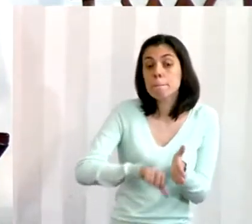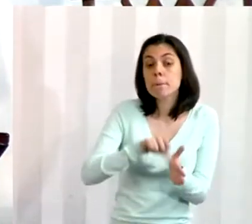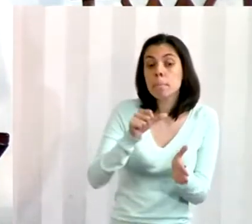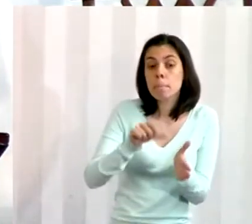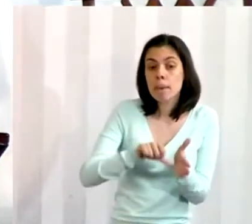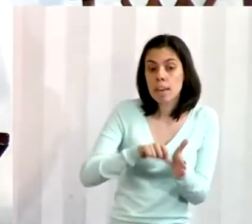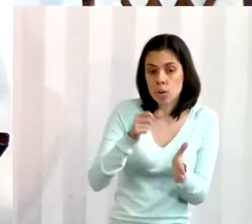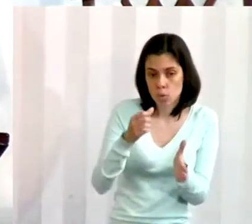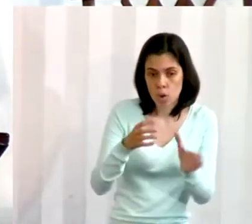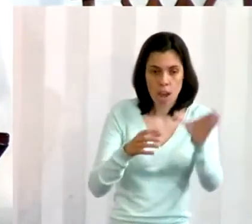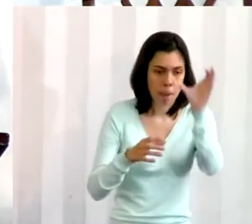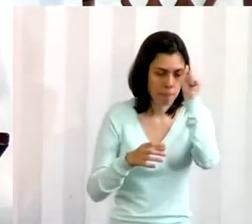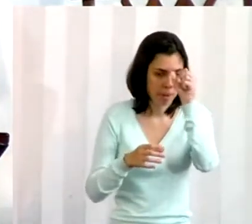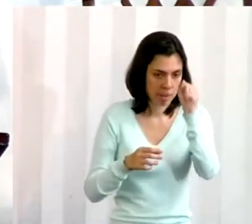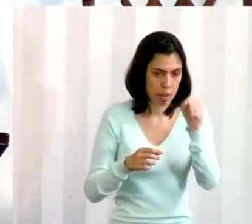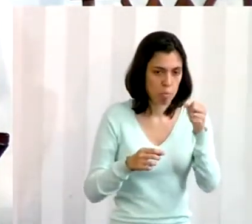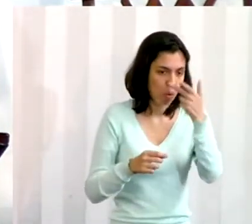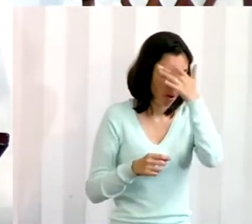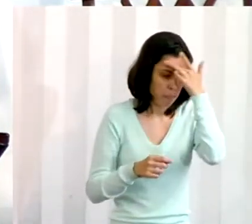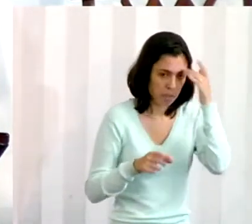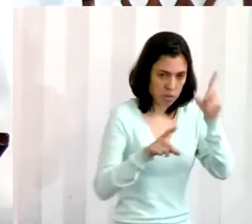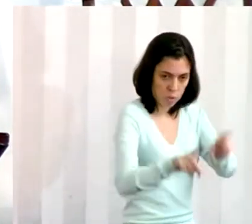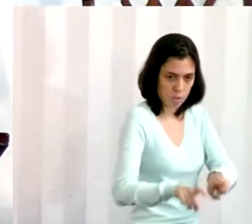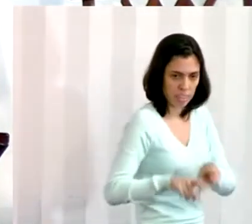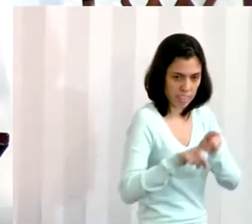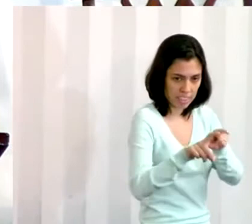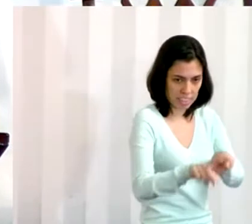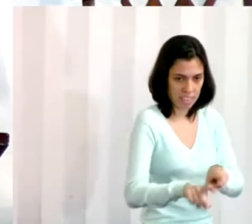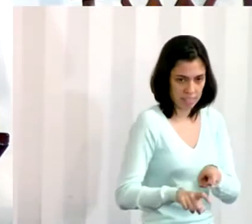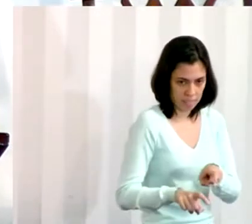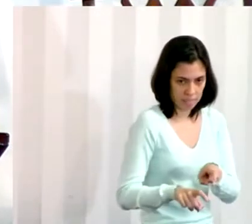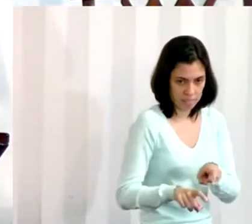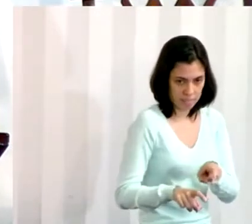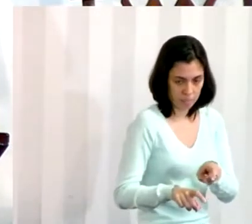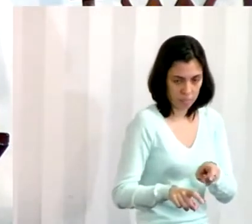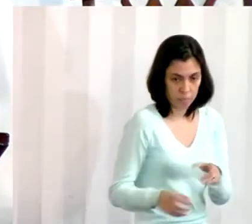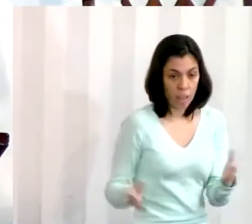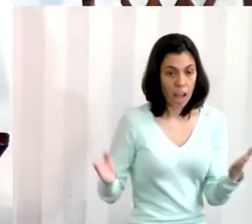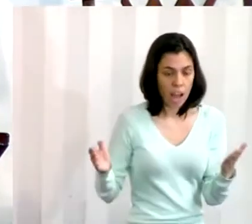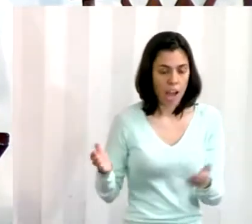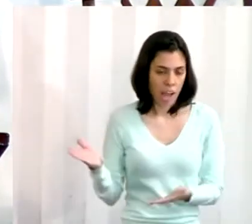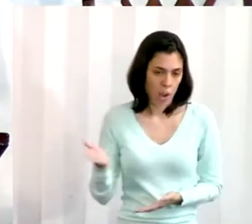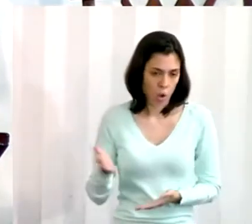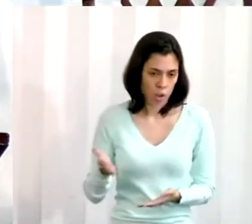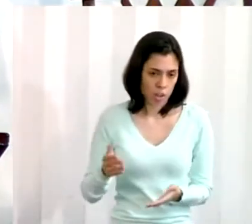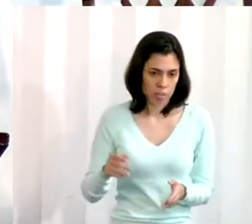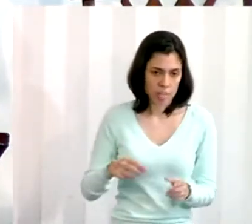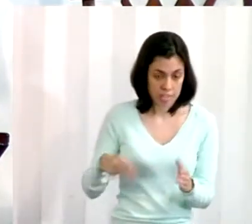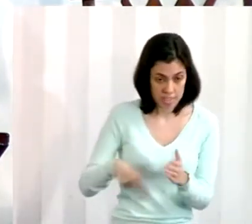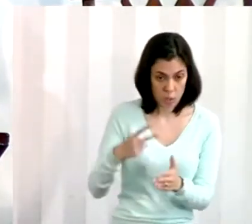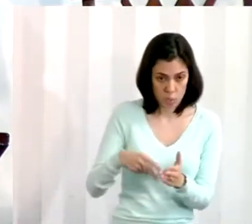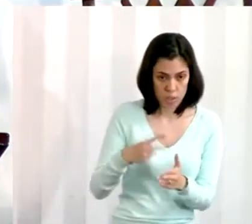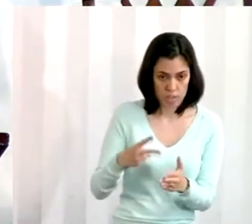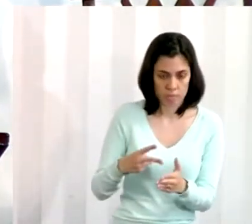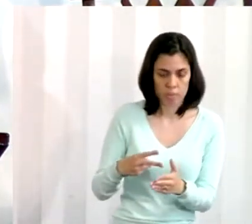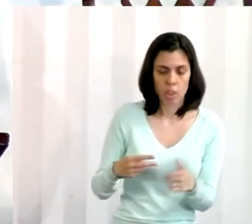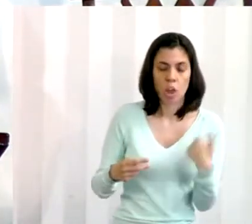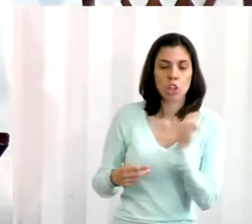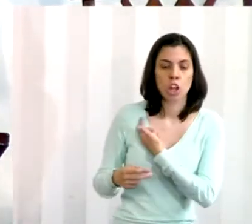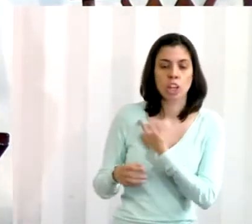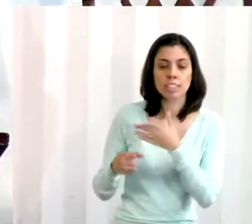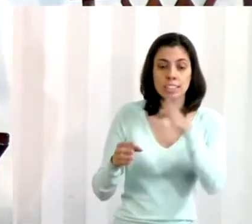profetas. Irmãos, quando nós esperamos o Senhor Jesus Cristo voltar, nós precisamos saber de uma